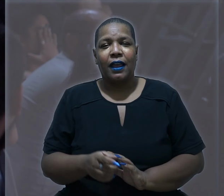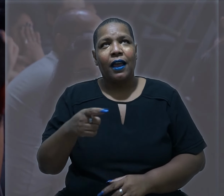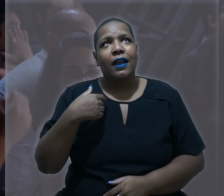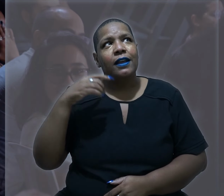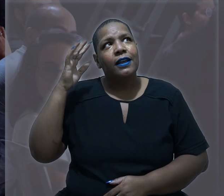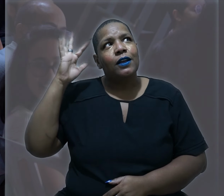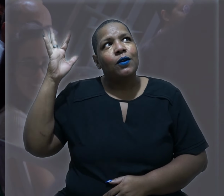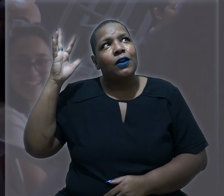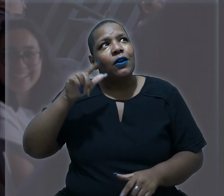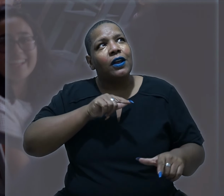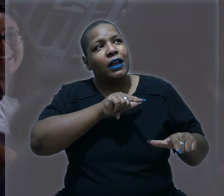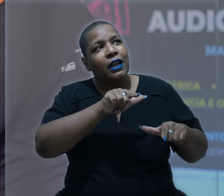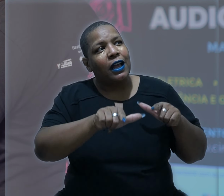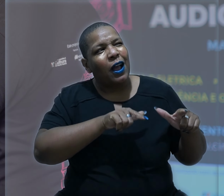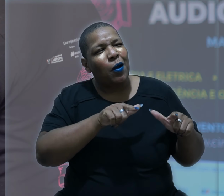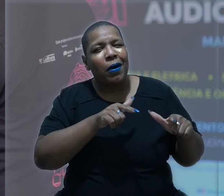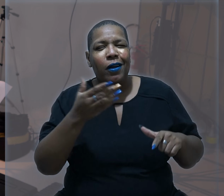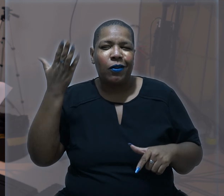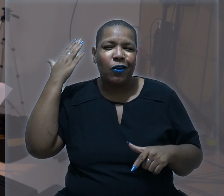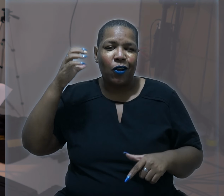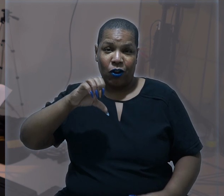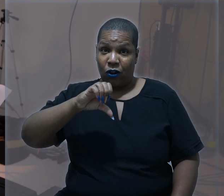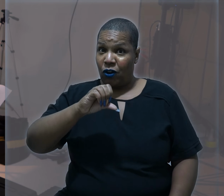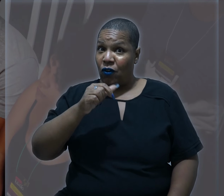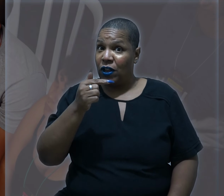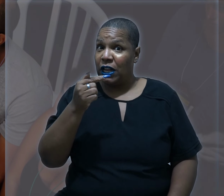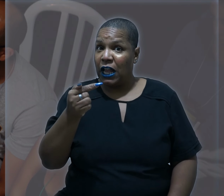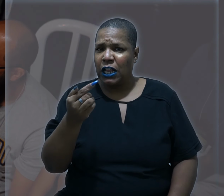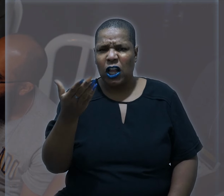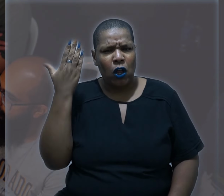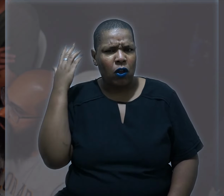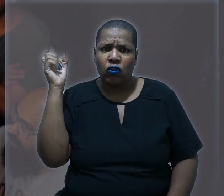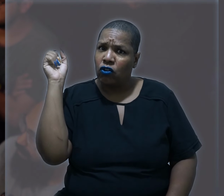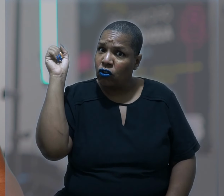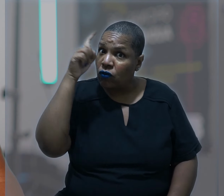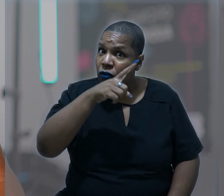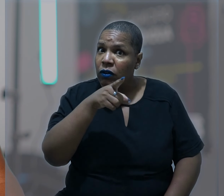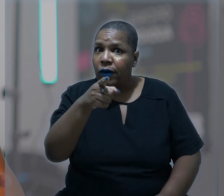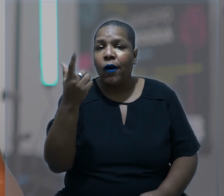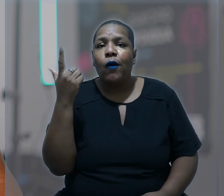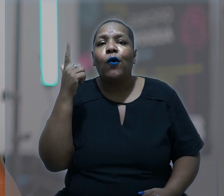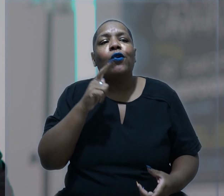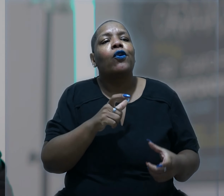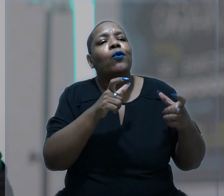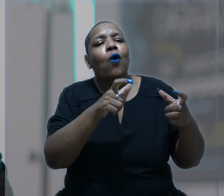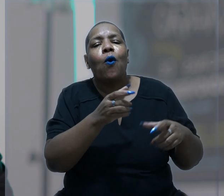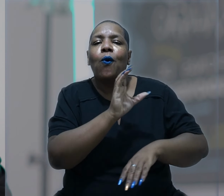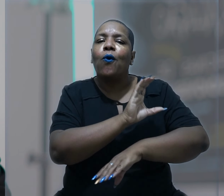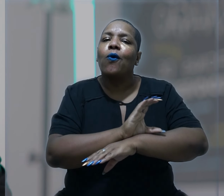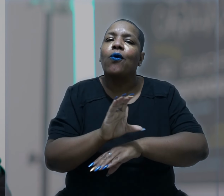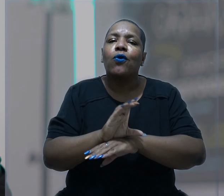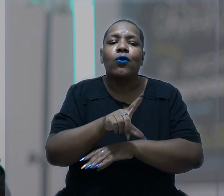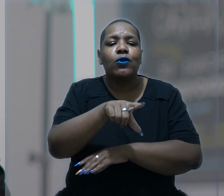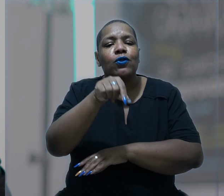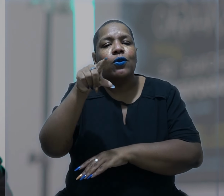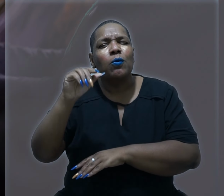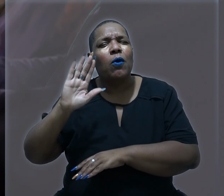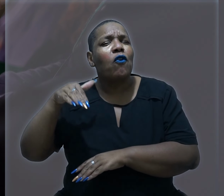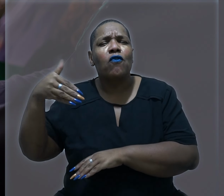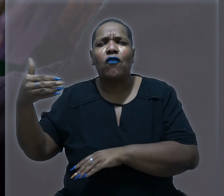você trabalha desde 97. Nessa época era muito difícil você conseguir fazer um curso, as opções que tinha ir para fora